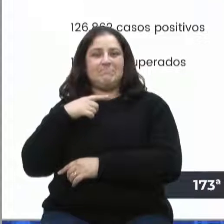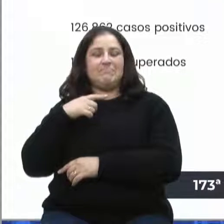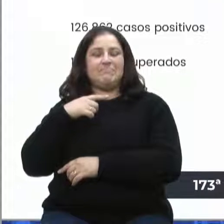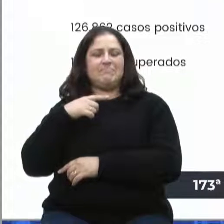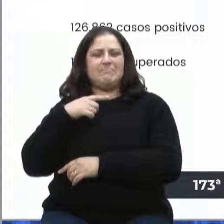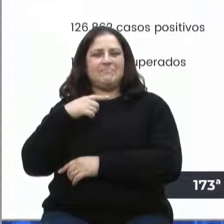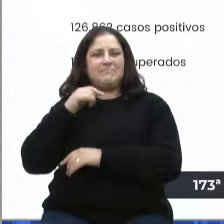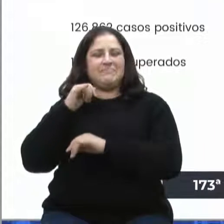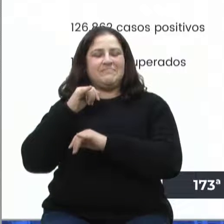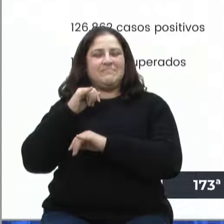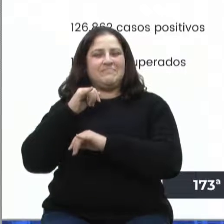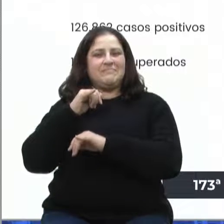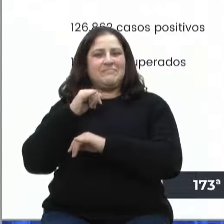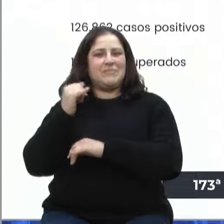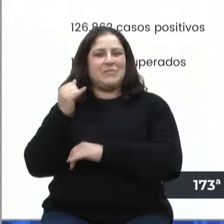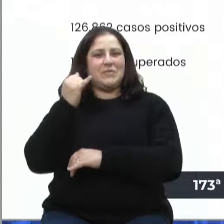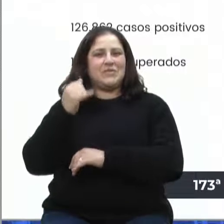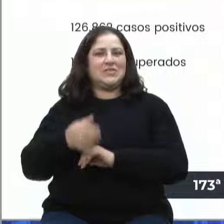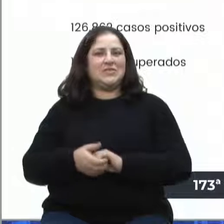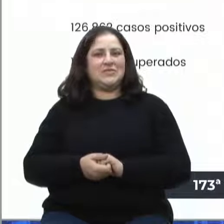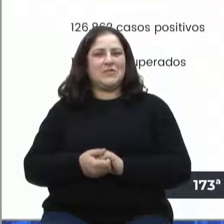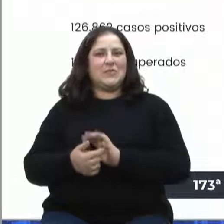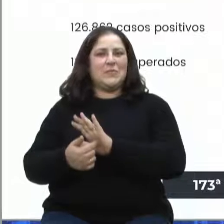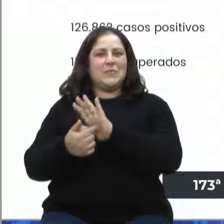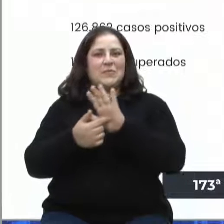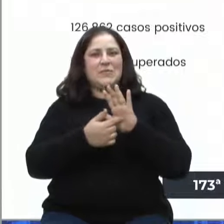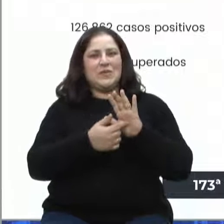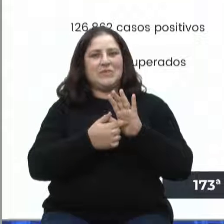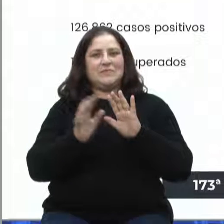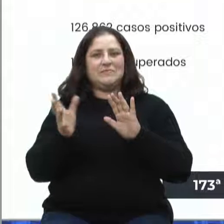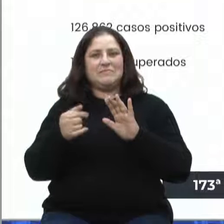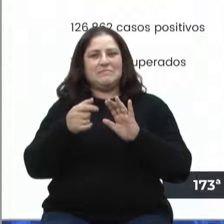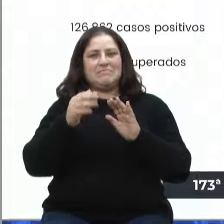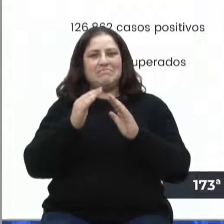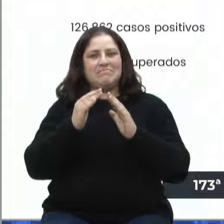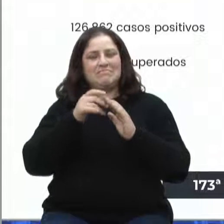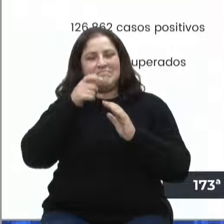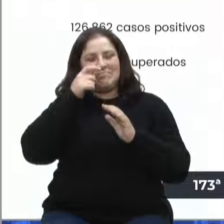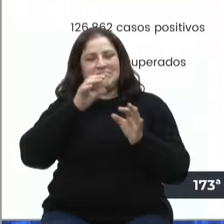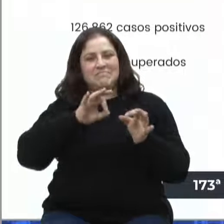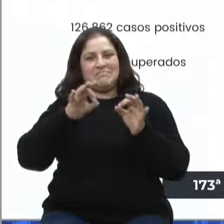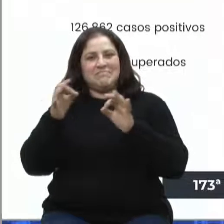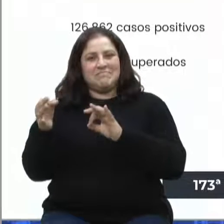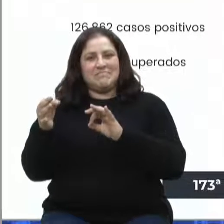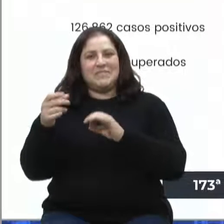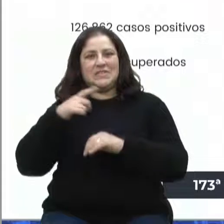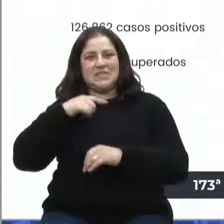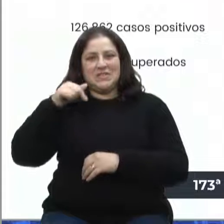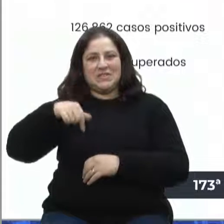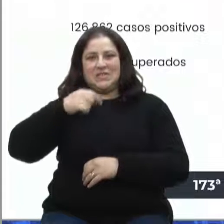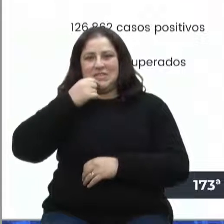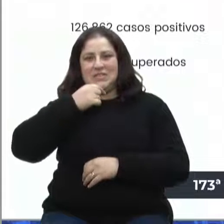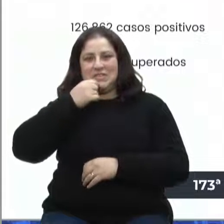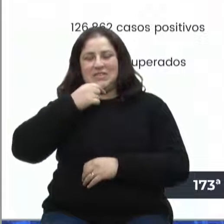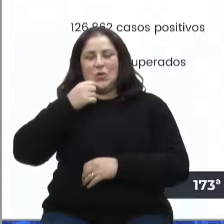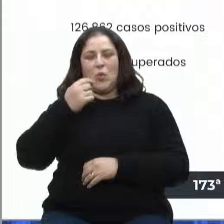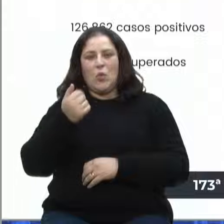para aqueles que estão em casa. Nos acompanhando, nós tivemos em Caxias do Sul quase 130 mil